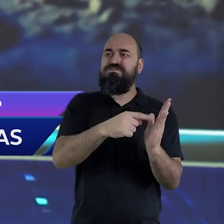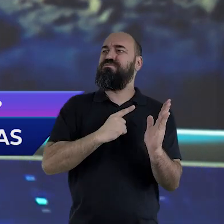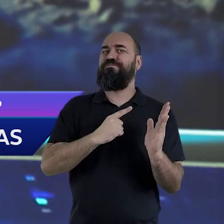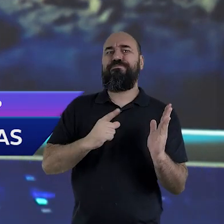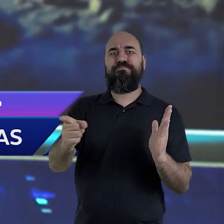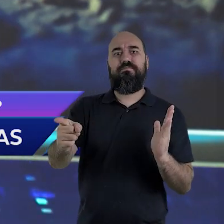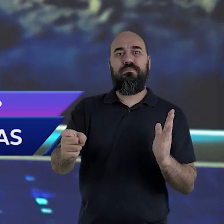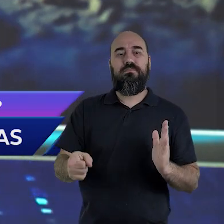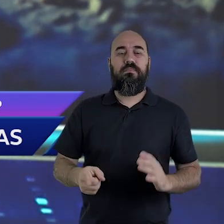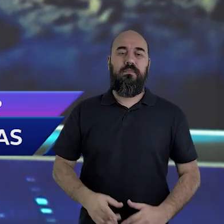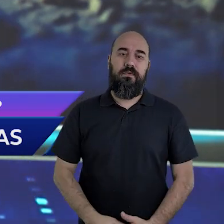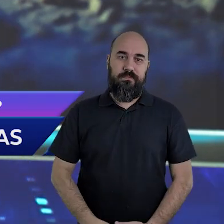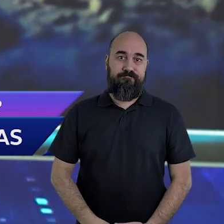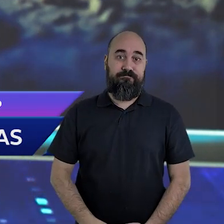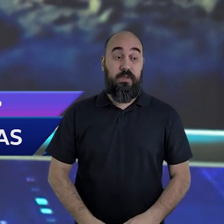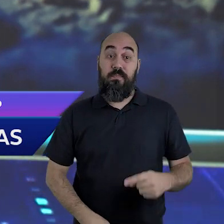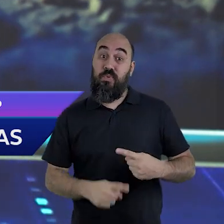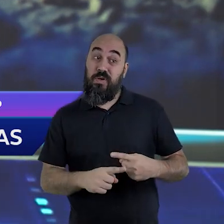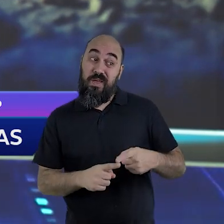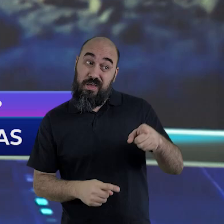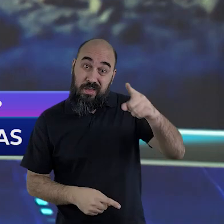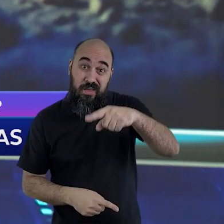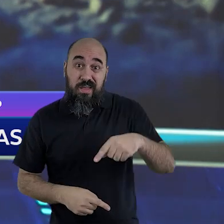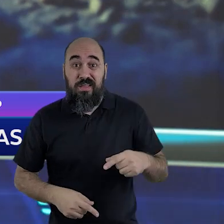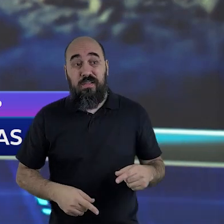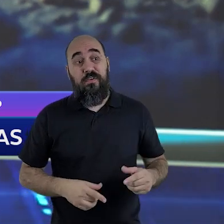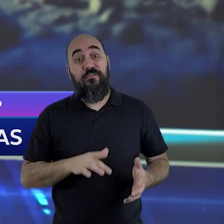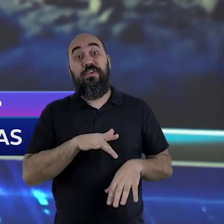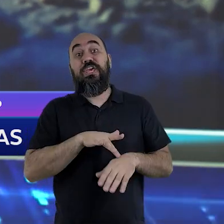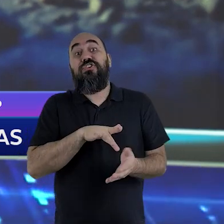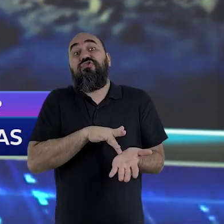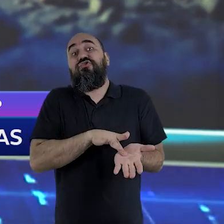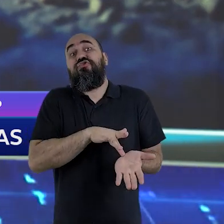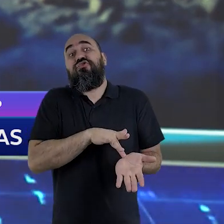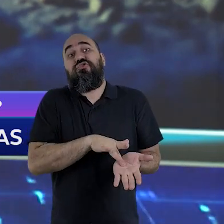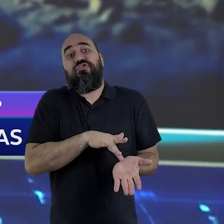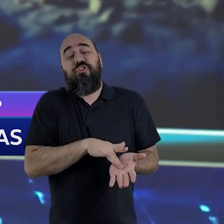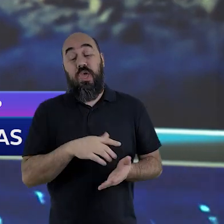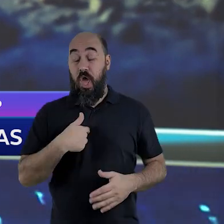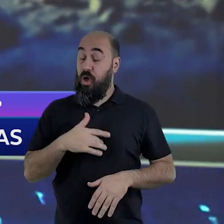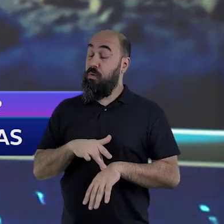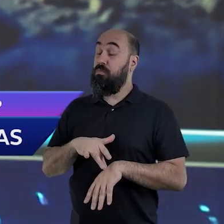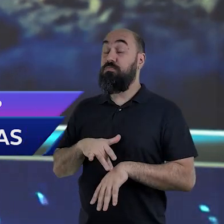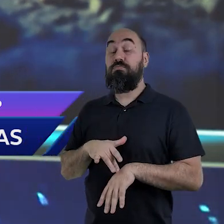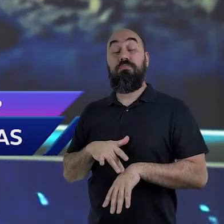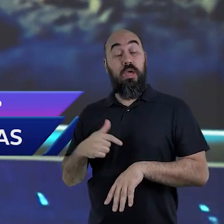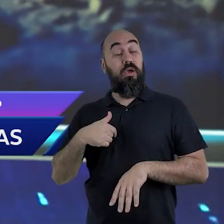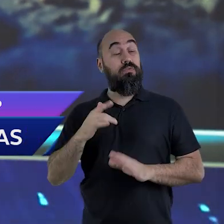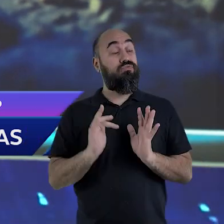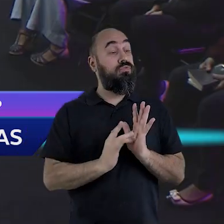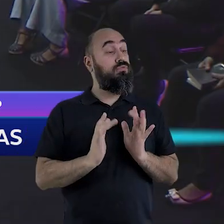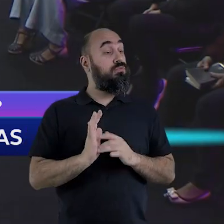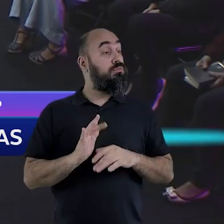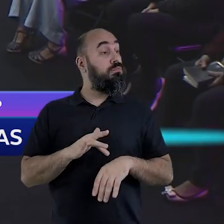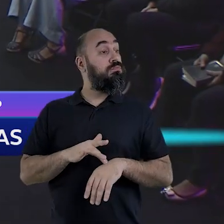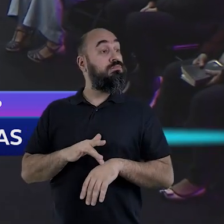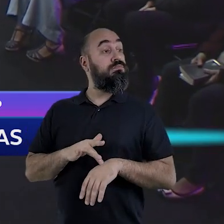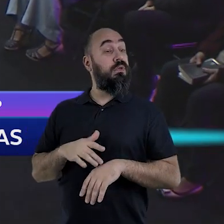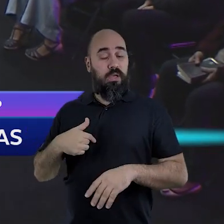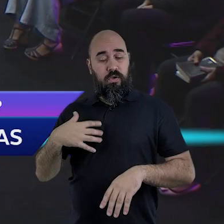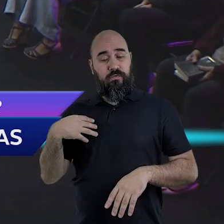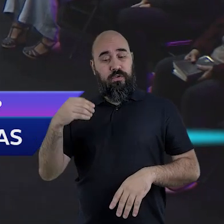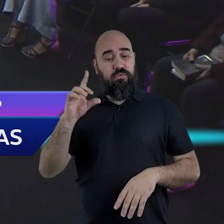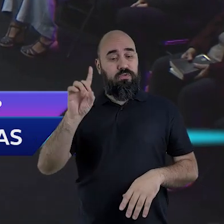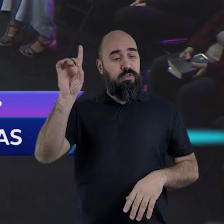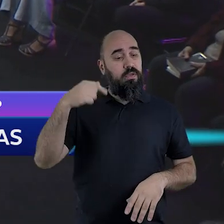Porque algumas pessoas podem aparecer por aí se dizendo Jesus. Elas podem falar, eu sou o Messias, eu sou o